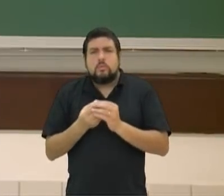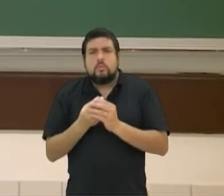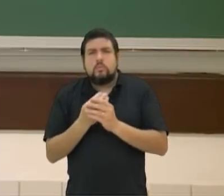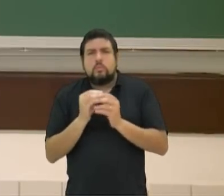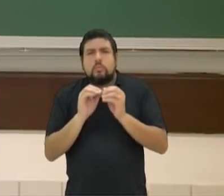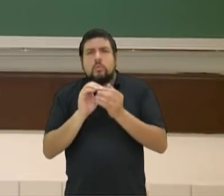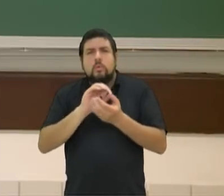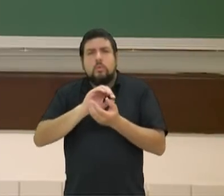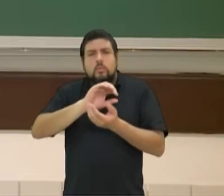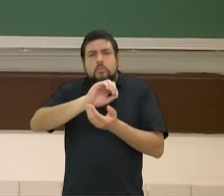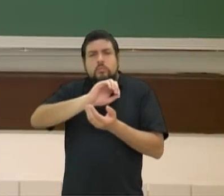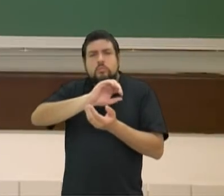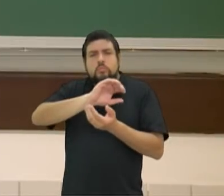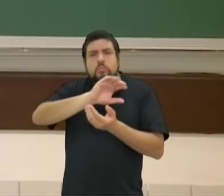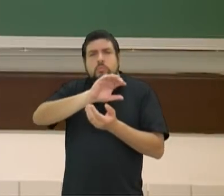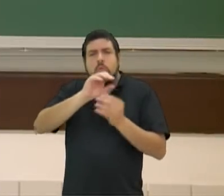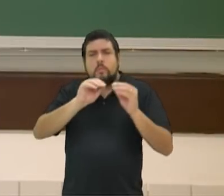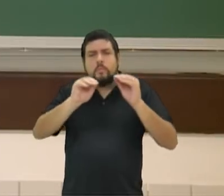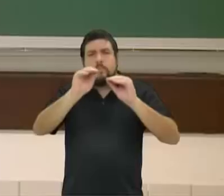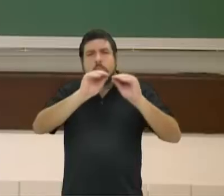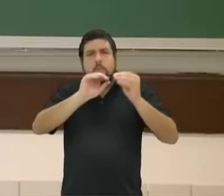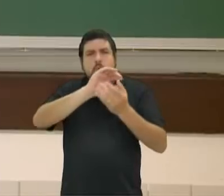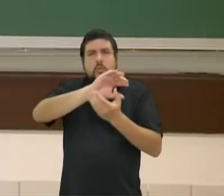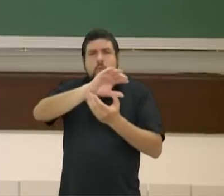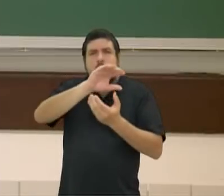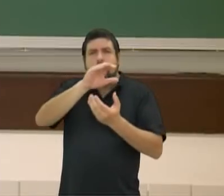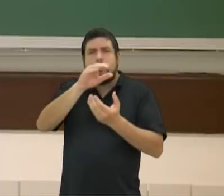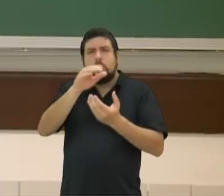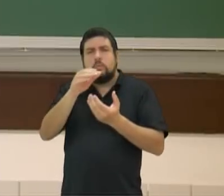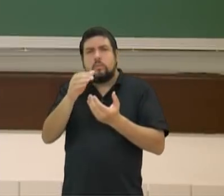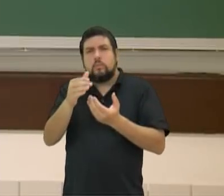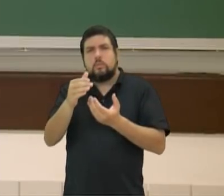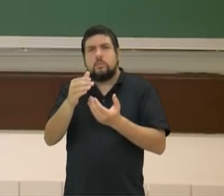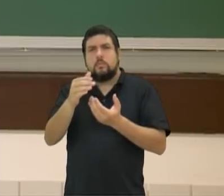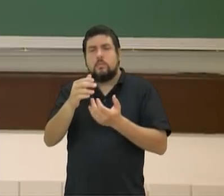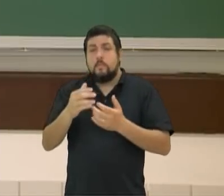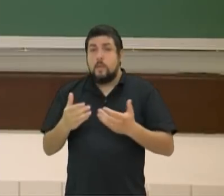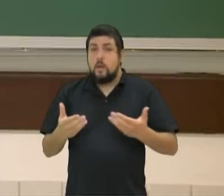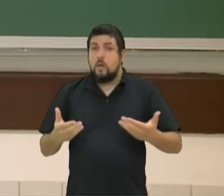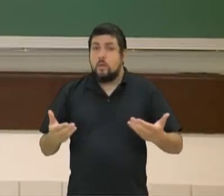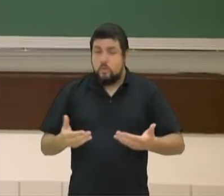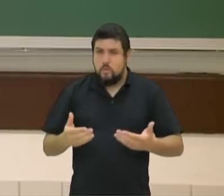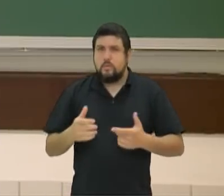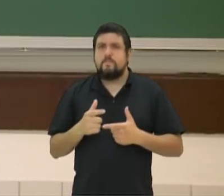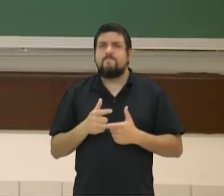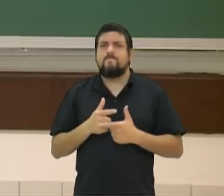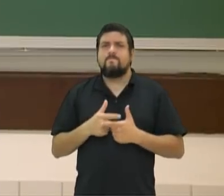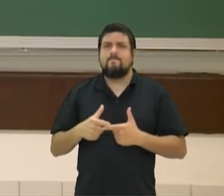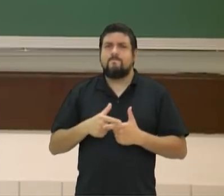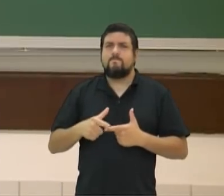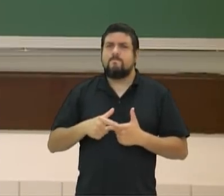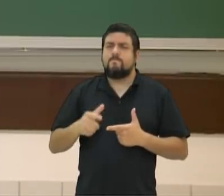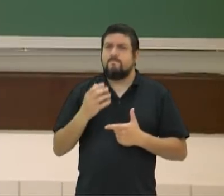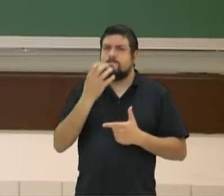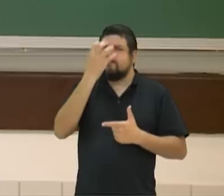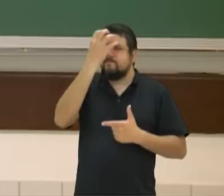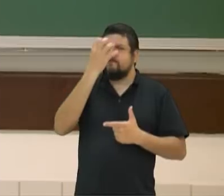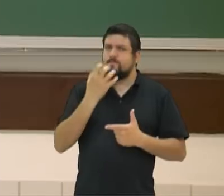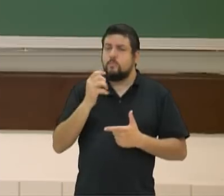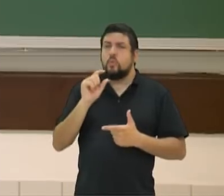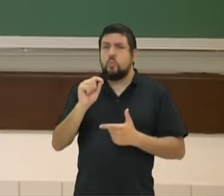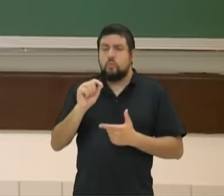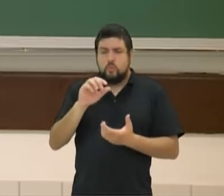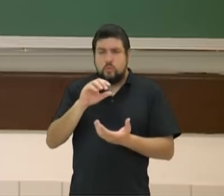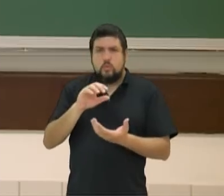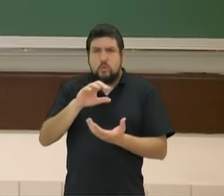formando. E a gente sabe que hoje ela está passando por um processo onde ela está sofrendo algumas coisas que está fazendo ela diminuir